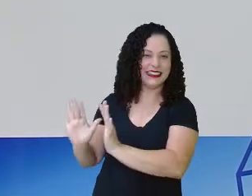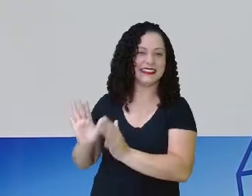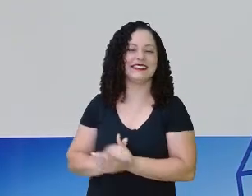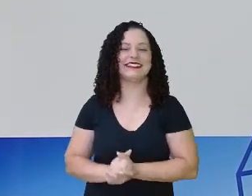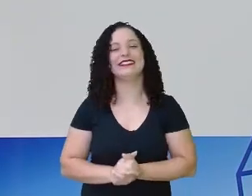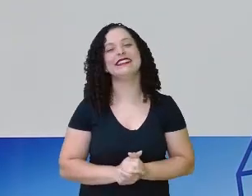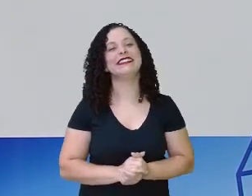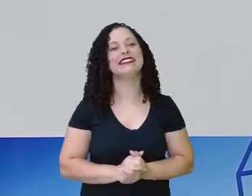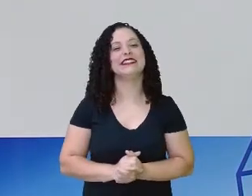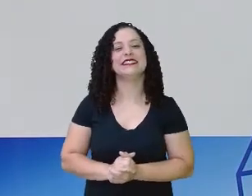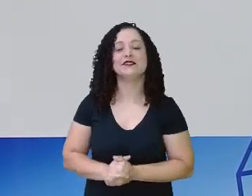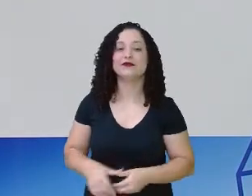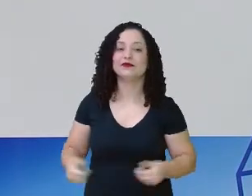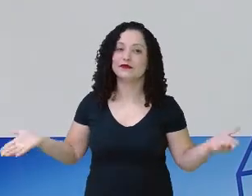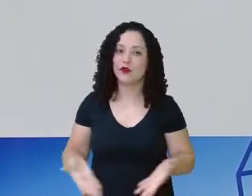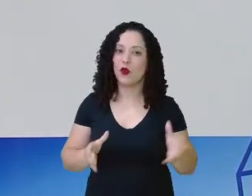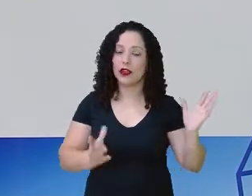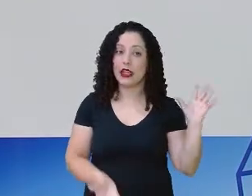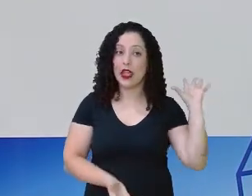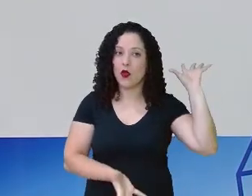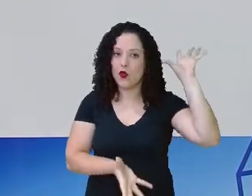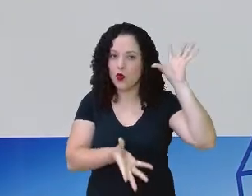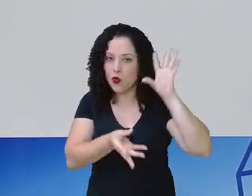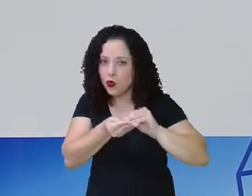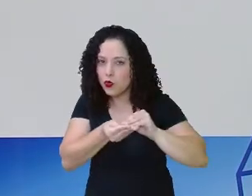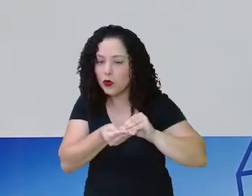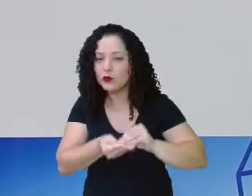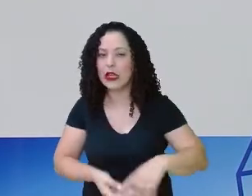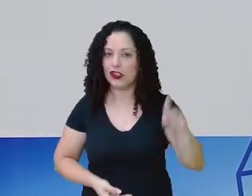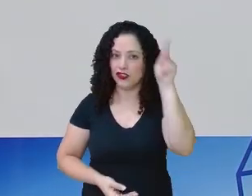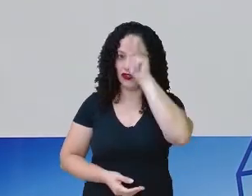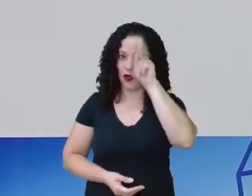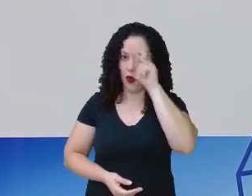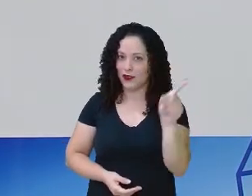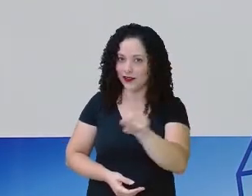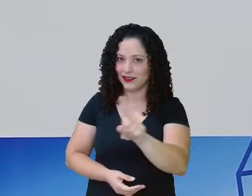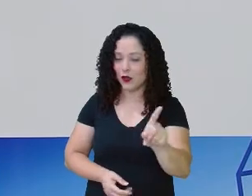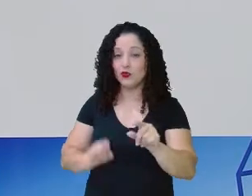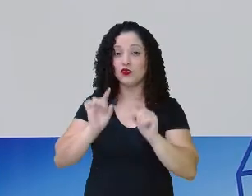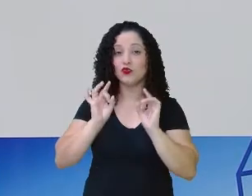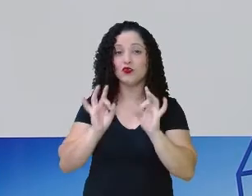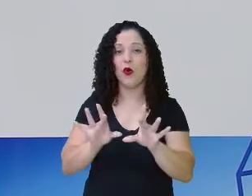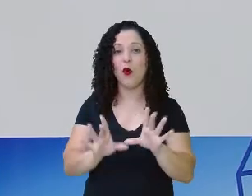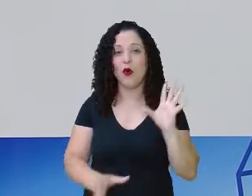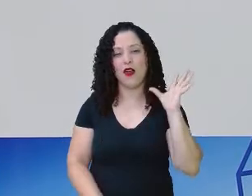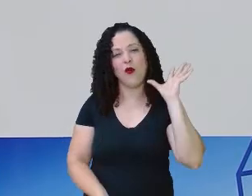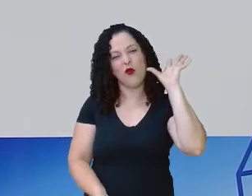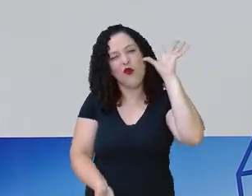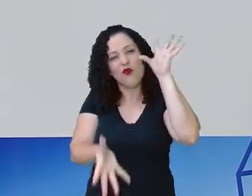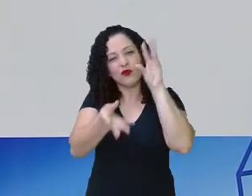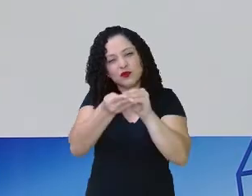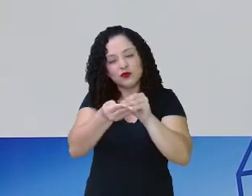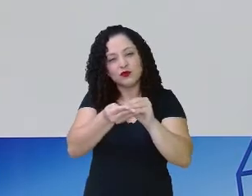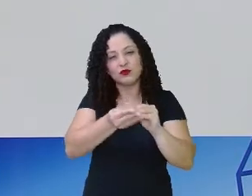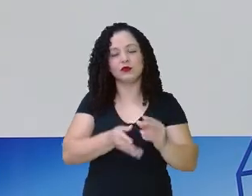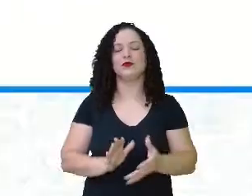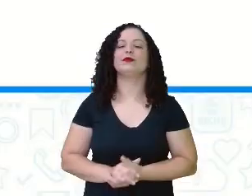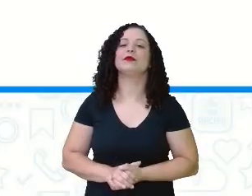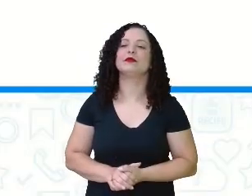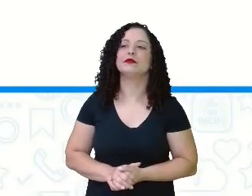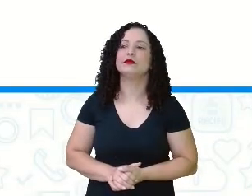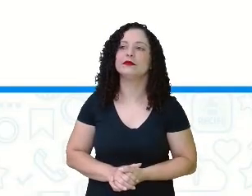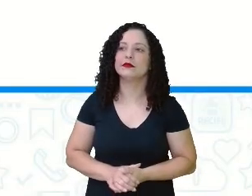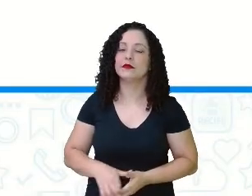aqui. Vamos dar um resumo desse conto. Não vou contar a história, eu vou dar o resumo porque você já conhece, tá? É um